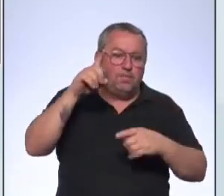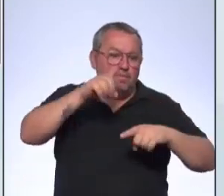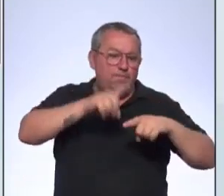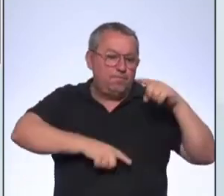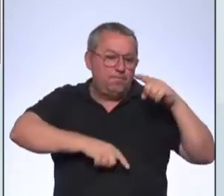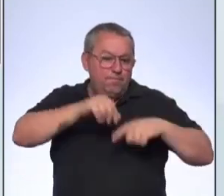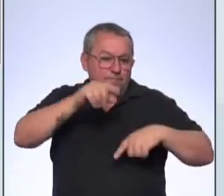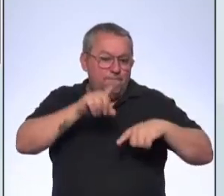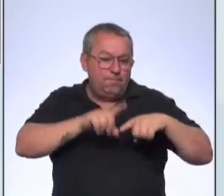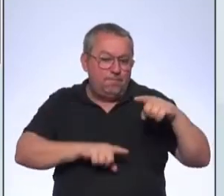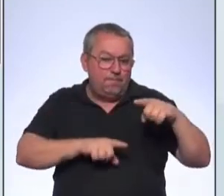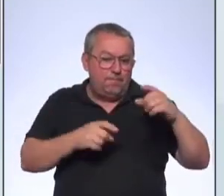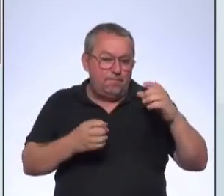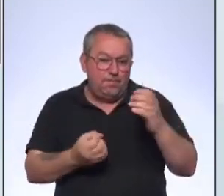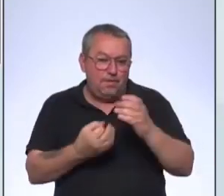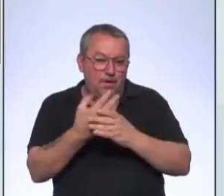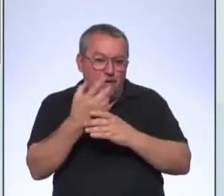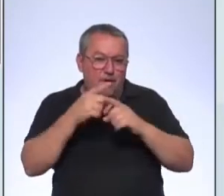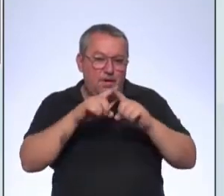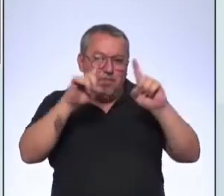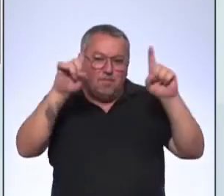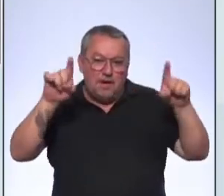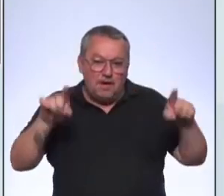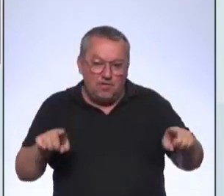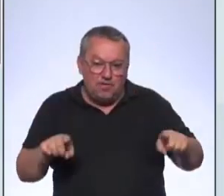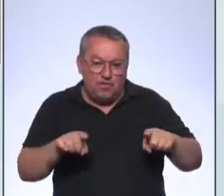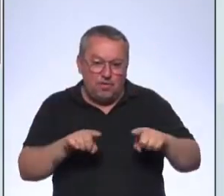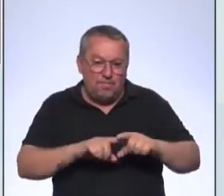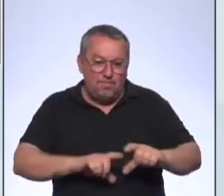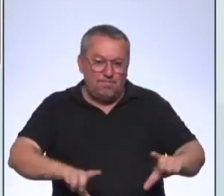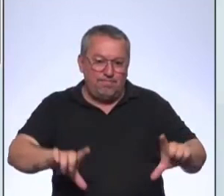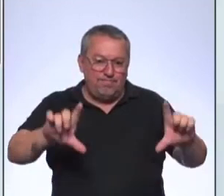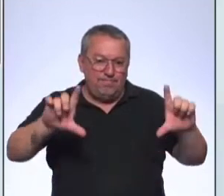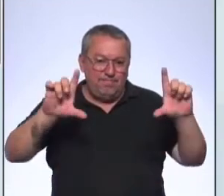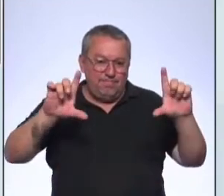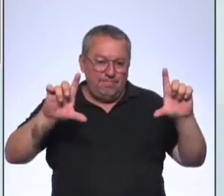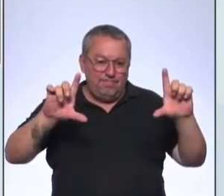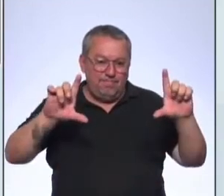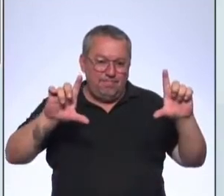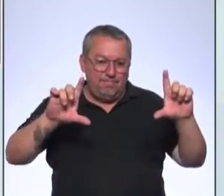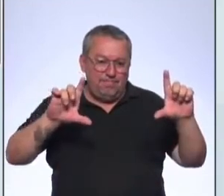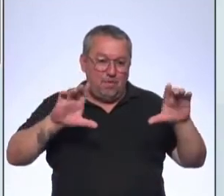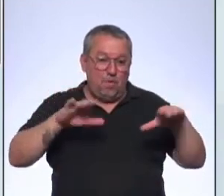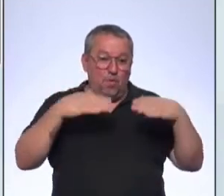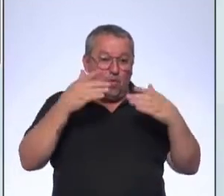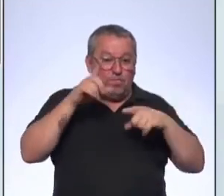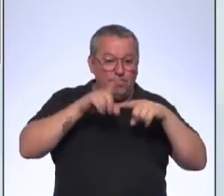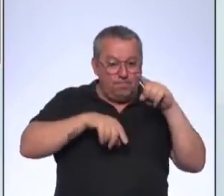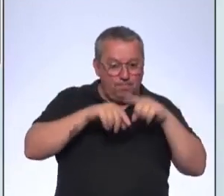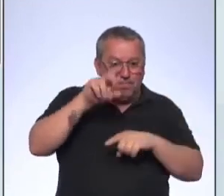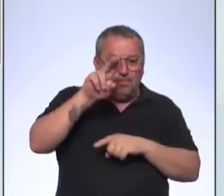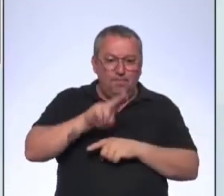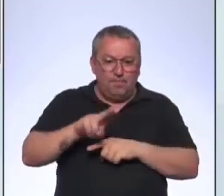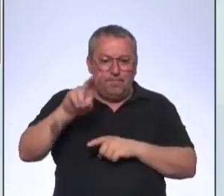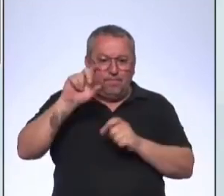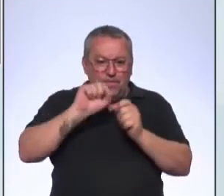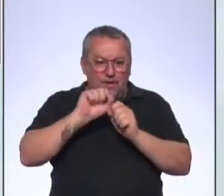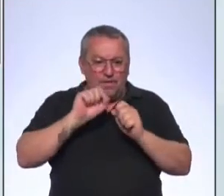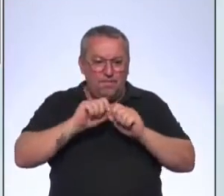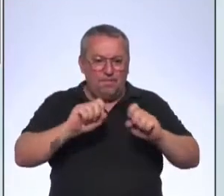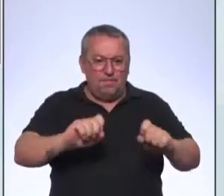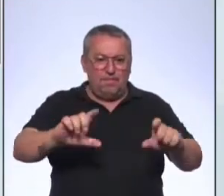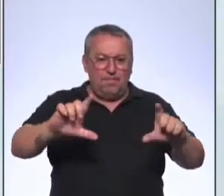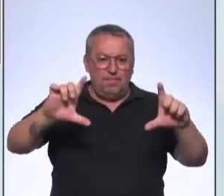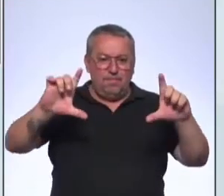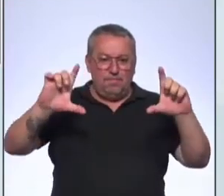materiais utilizados para criar a imagem? Quais foram os materiais utilizados para